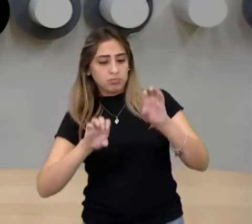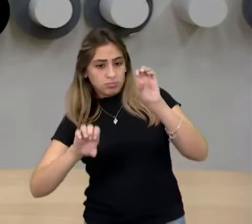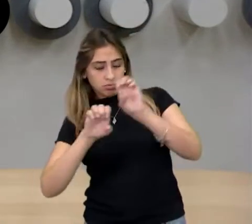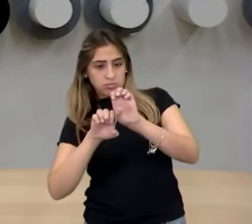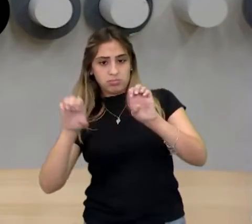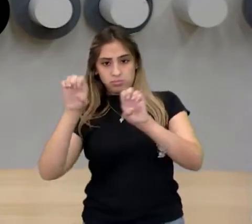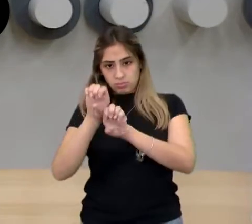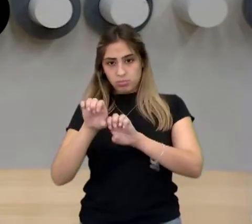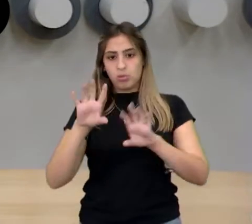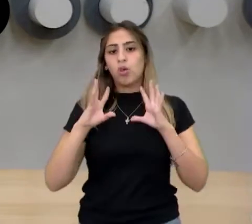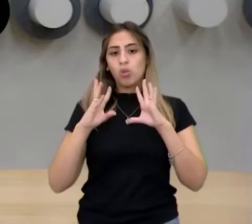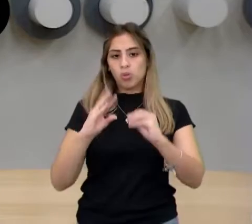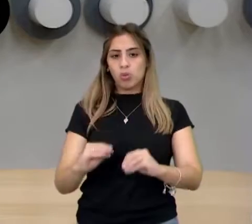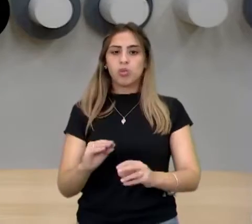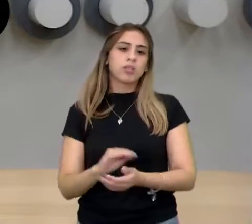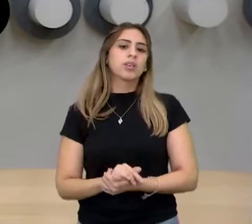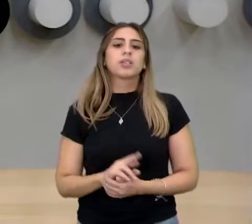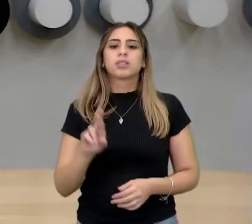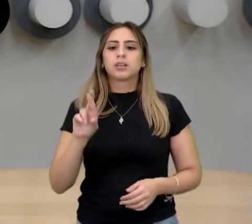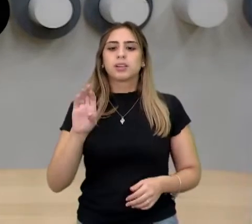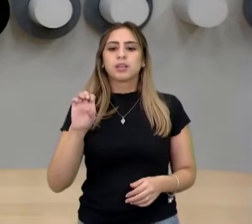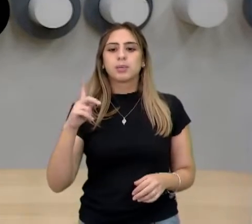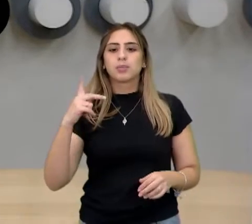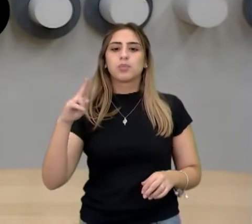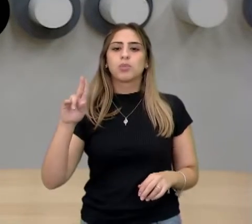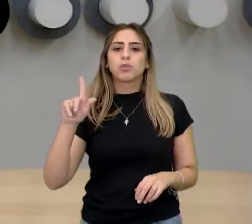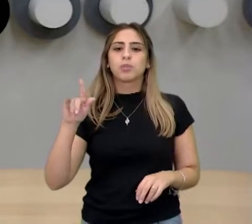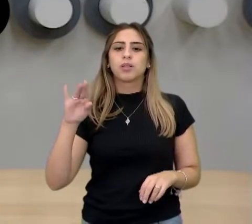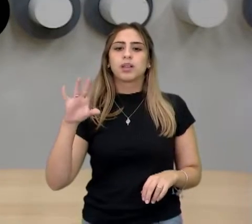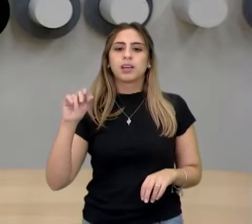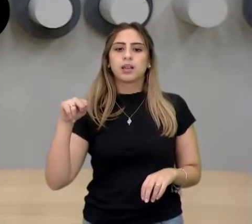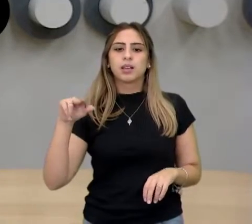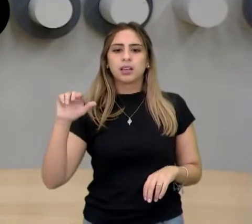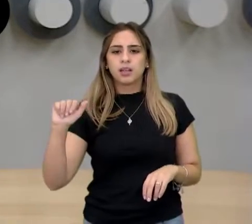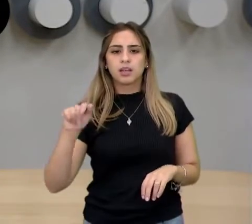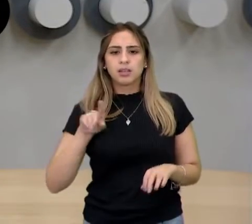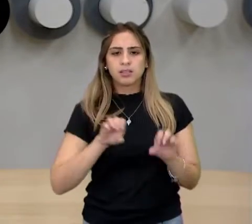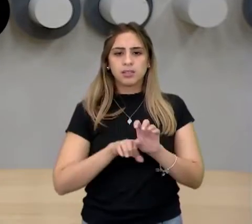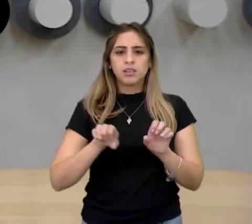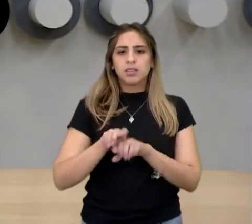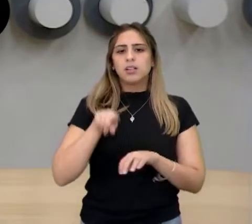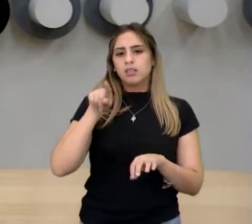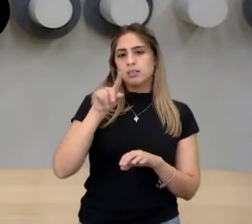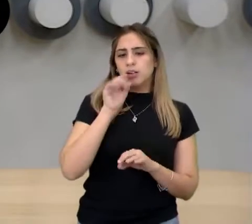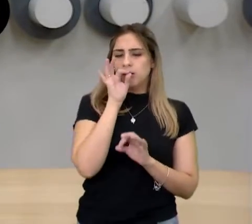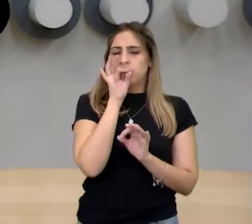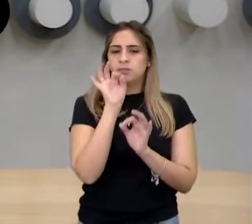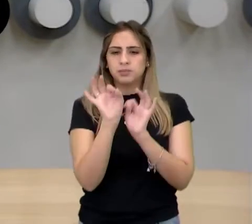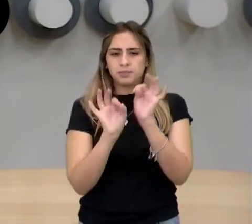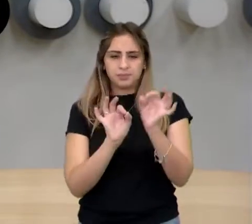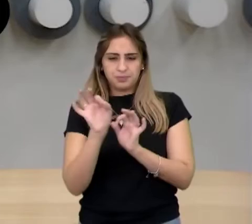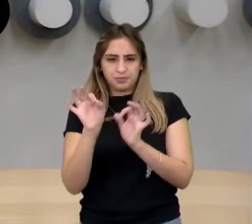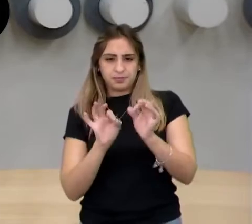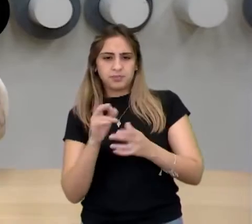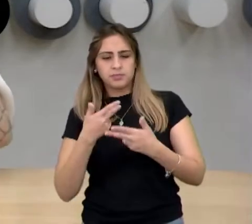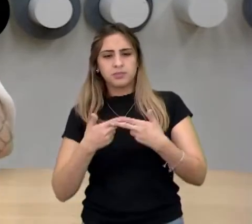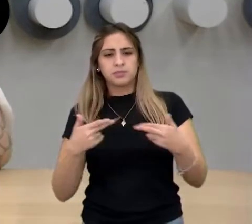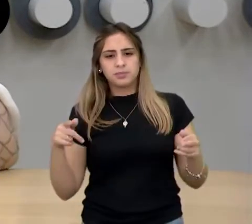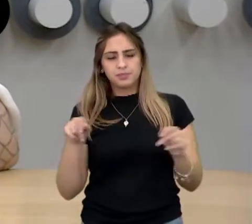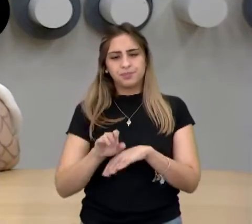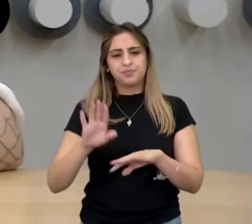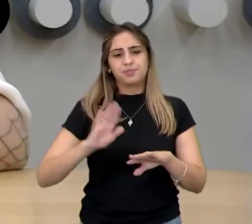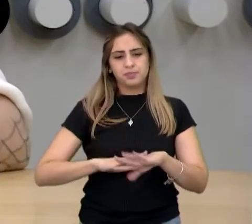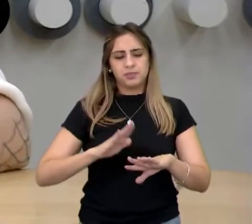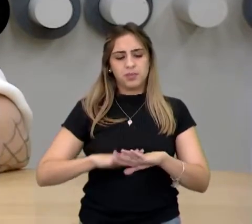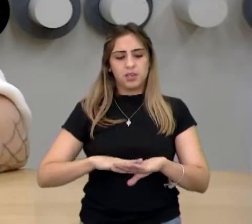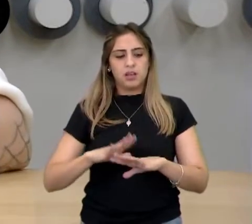estrutura, né, republicana, digamos assim, essa estrutura em que se alocam, em que são realizados